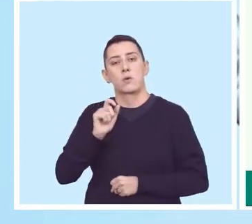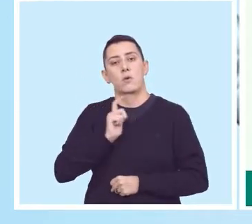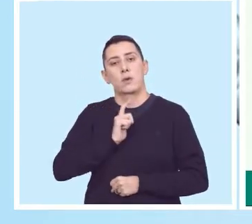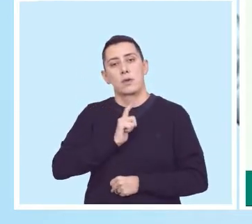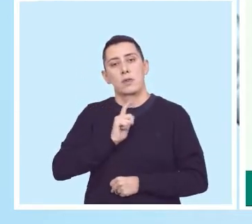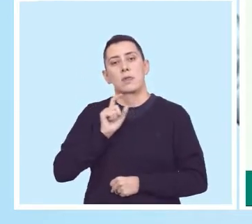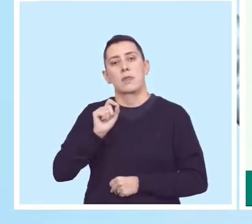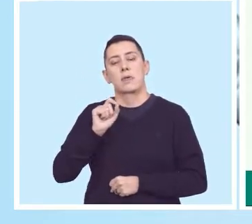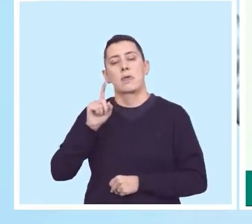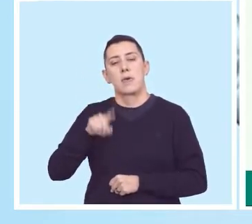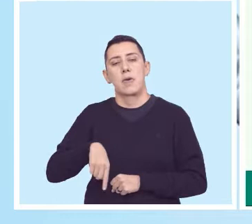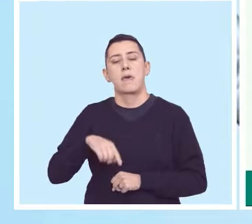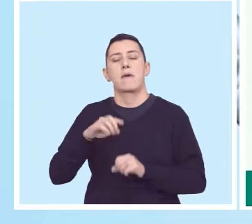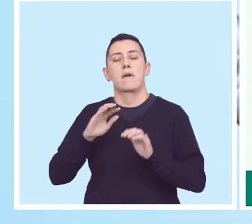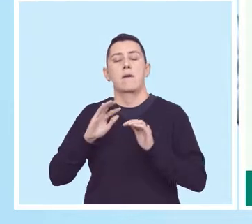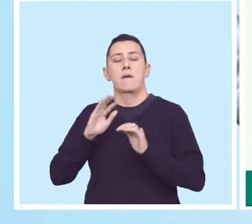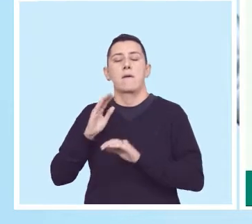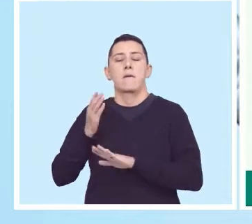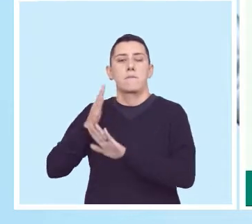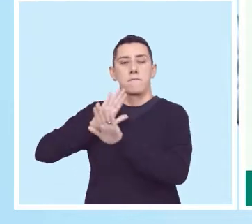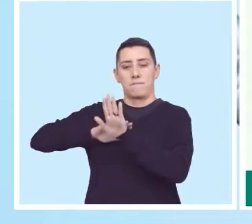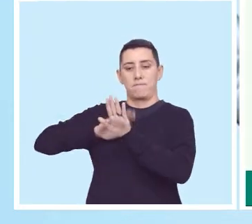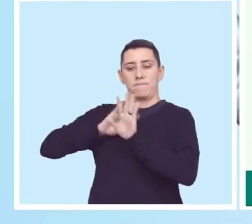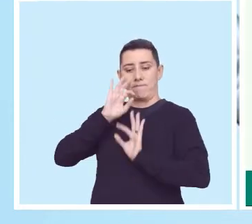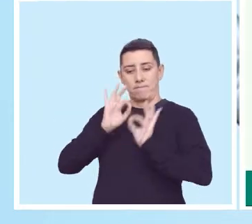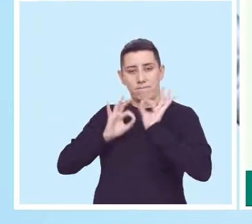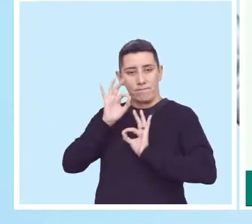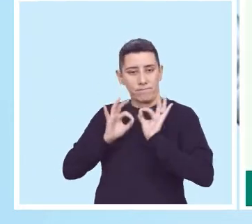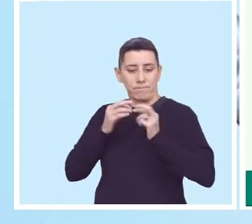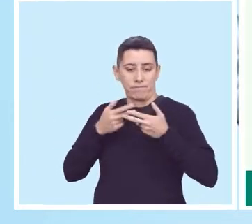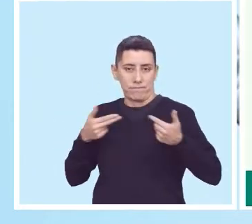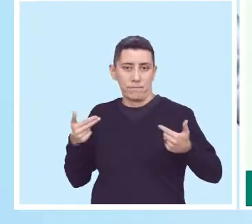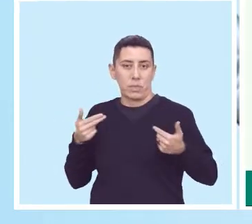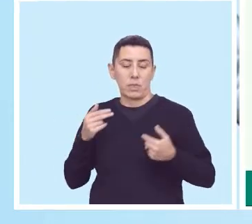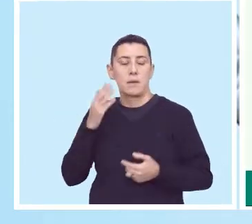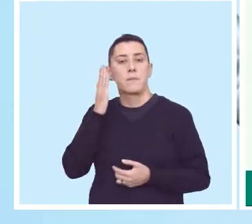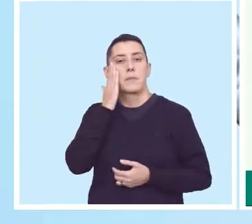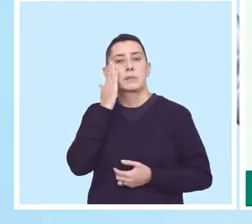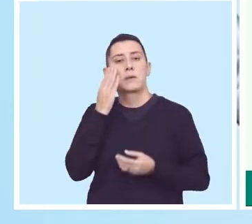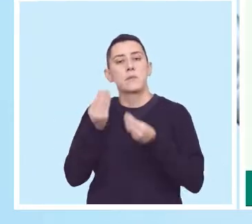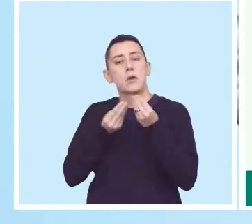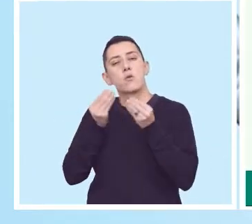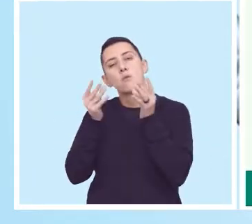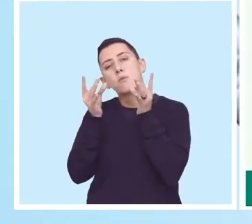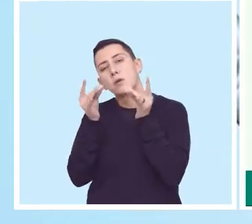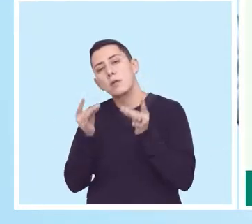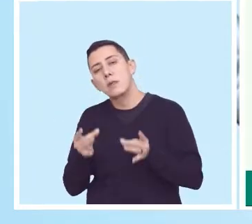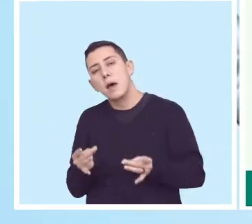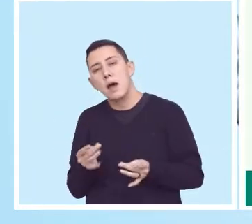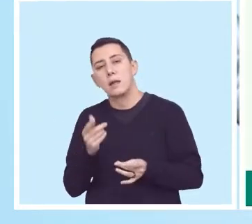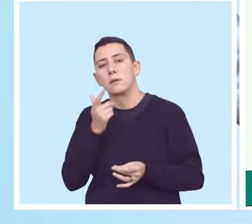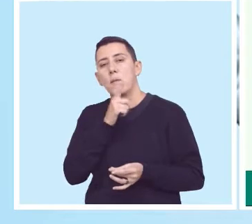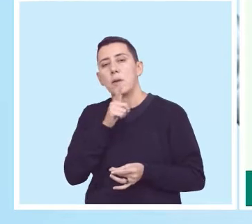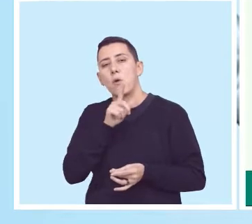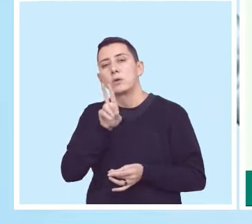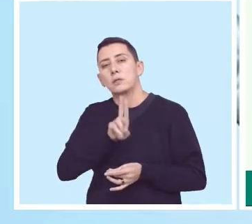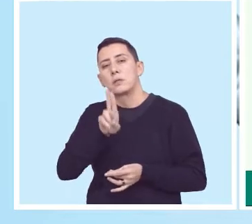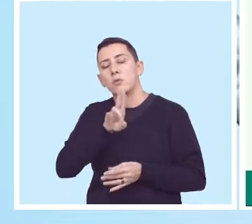do back-end, na parte da infraestrutura, dando detalhamento ali de como é que funcionou ali na Huawei